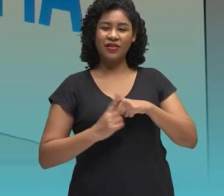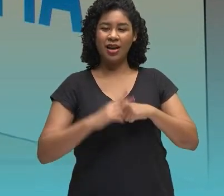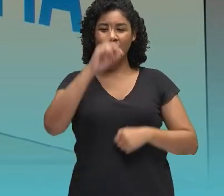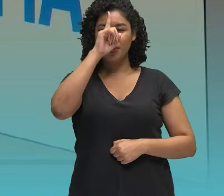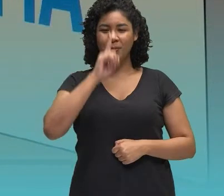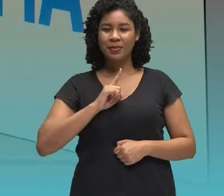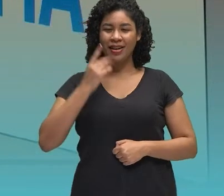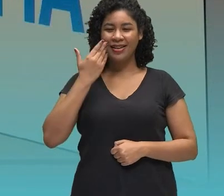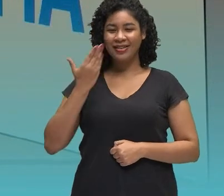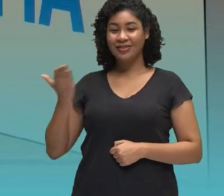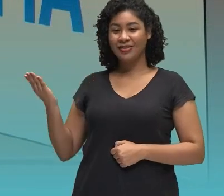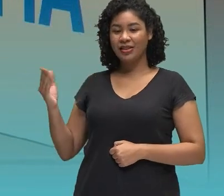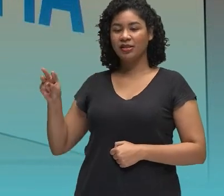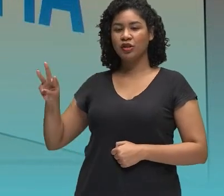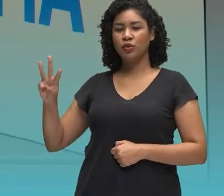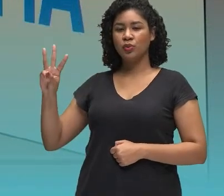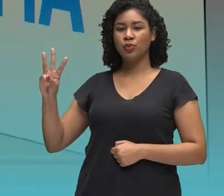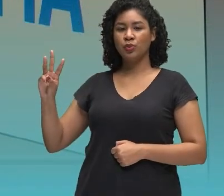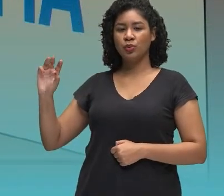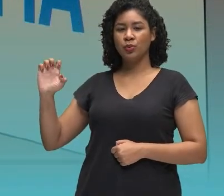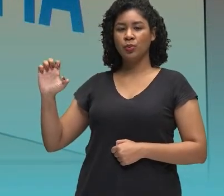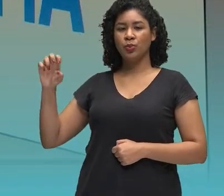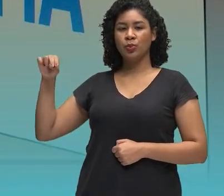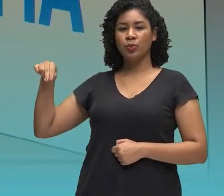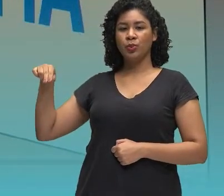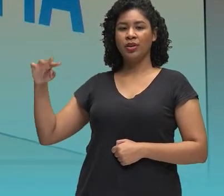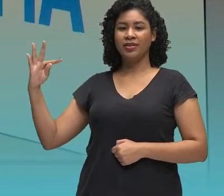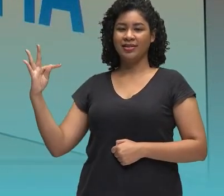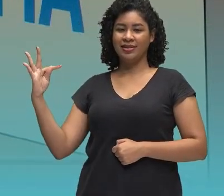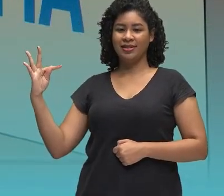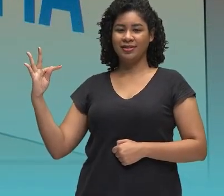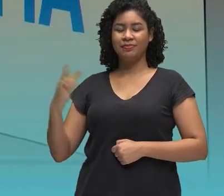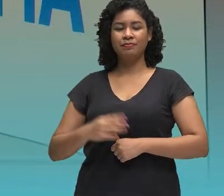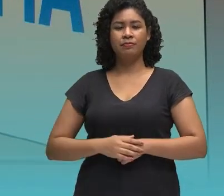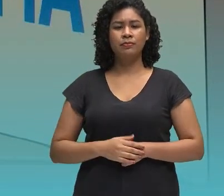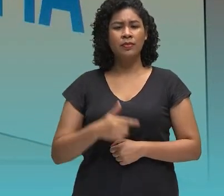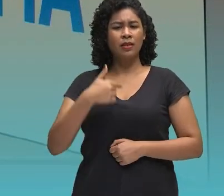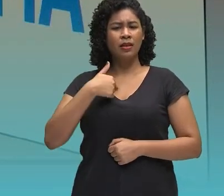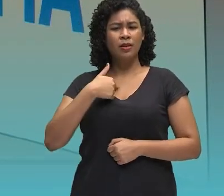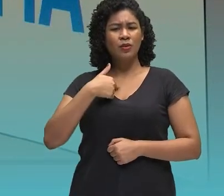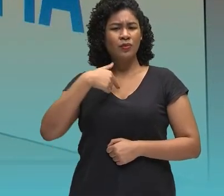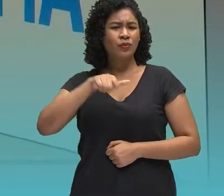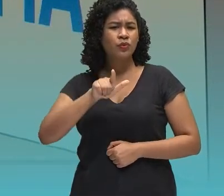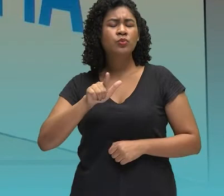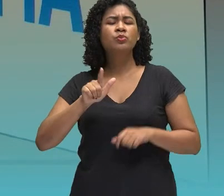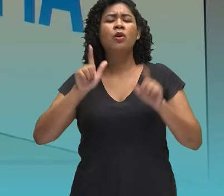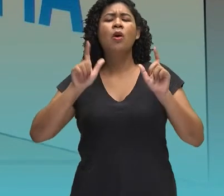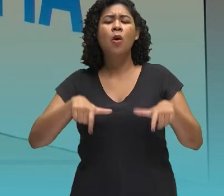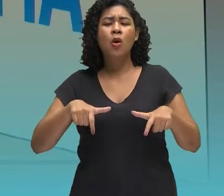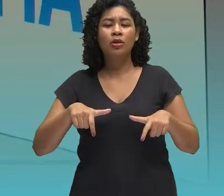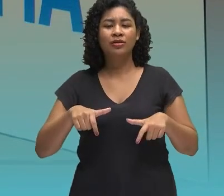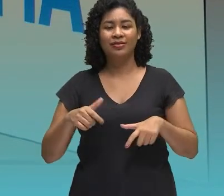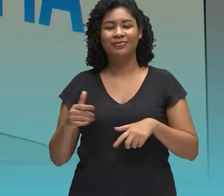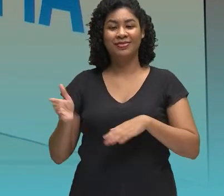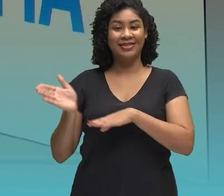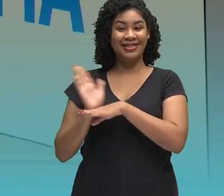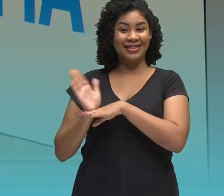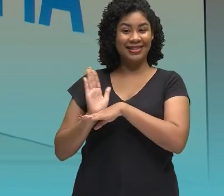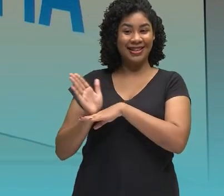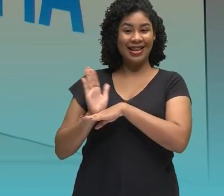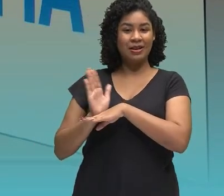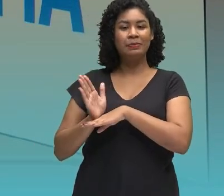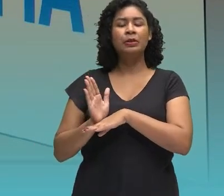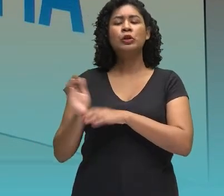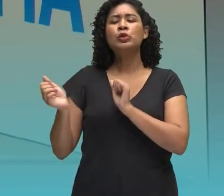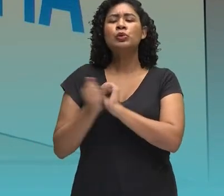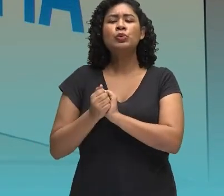é went. I went. Eu fui para onde? Para o cinema. Com quem? With some